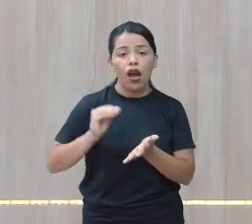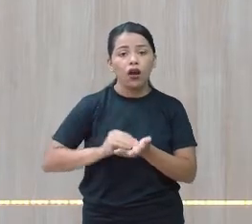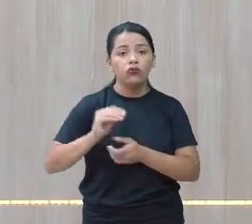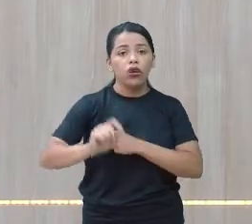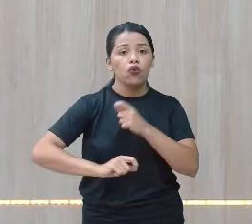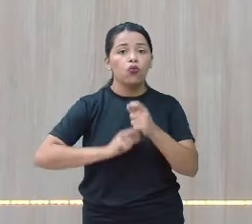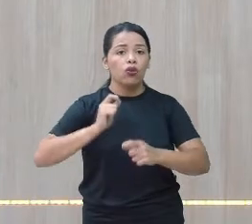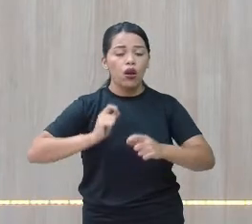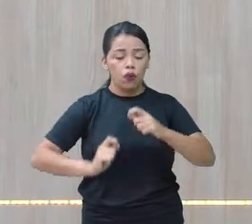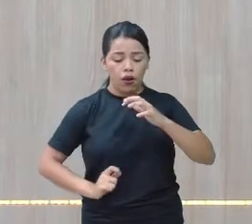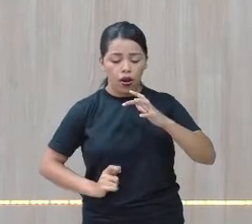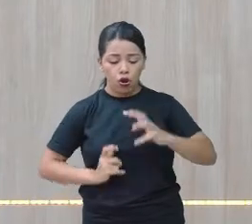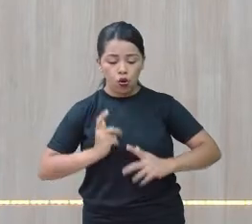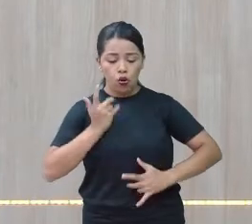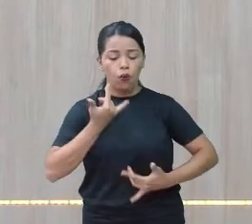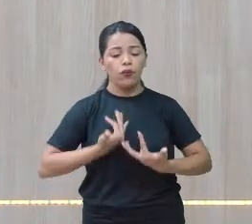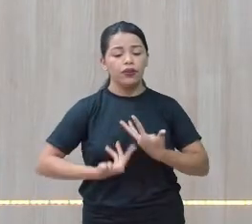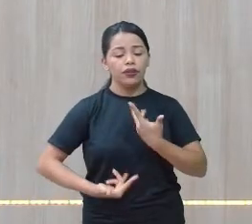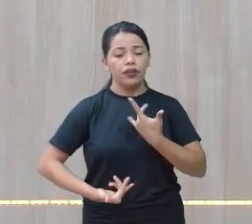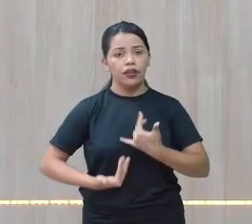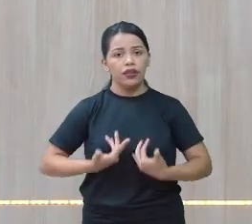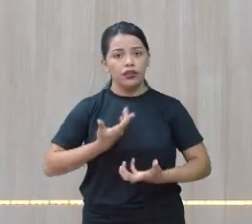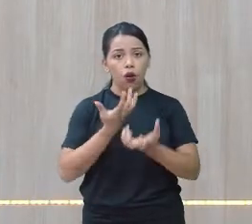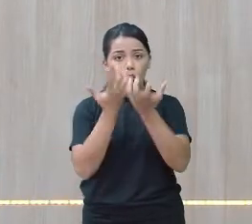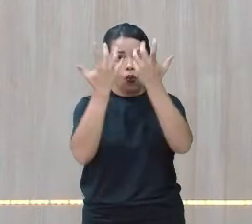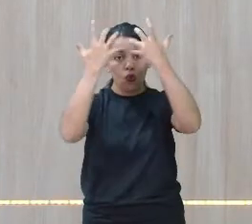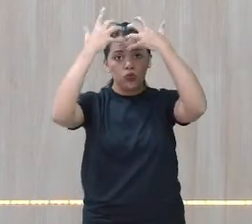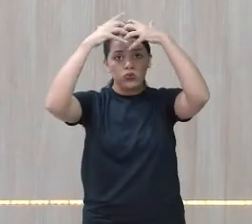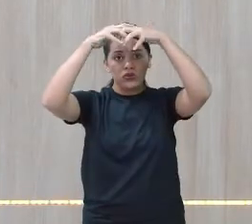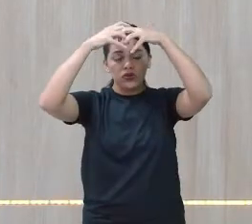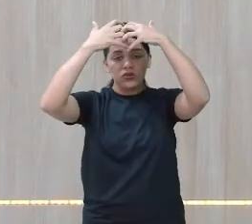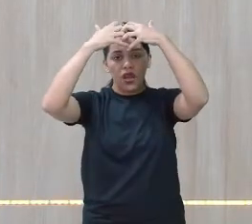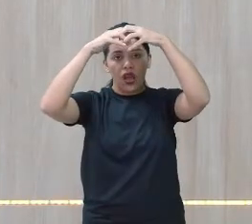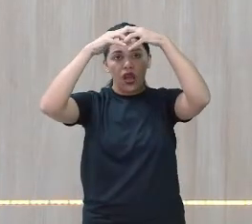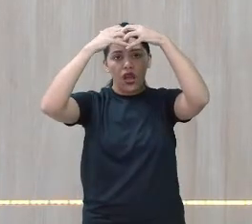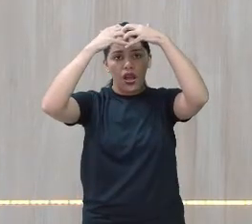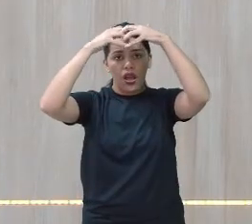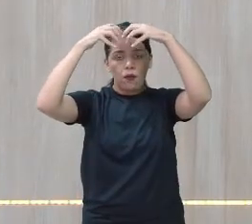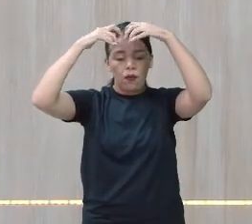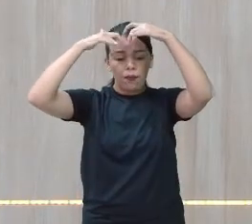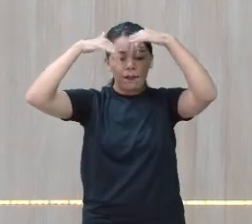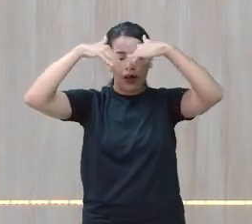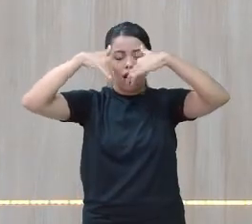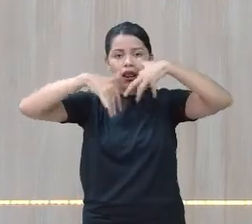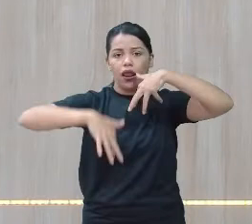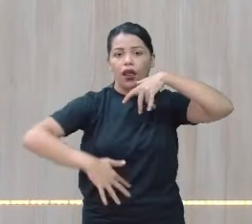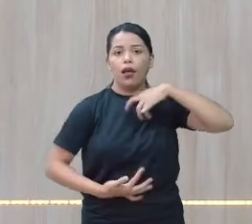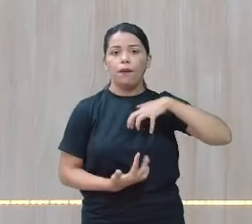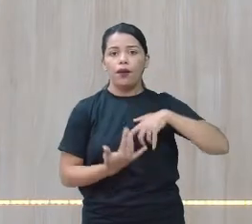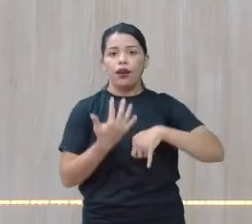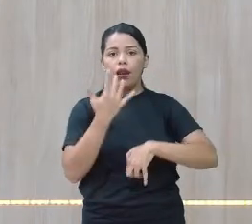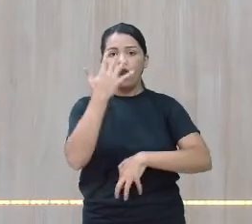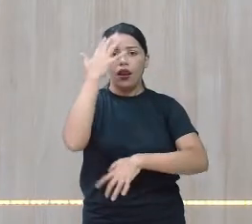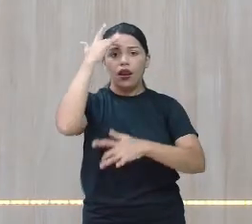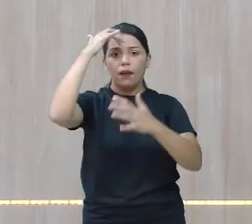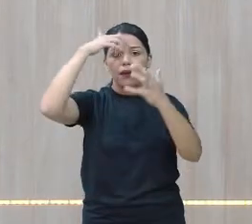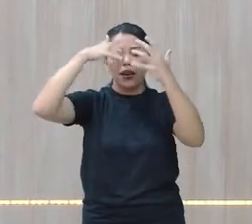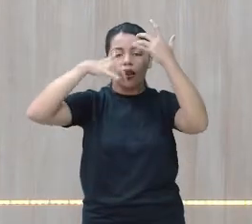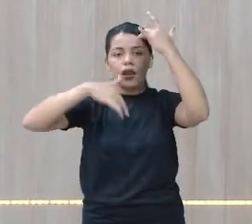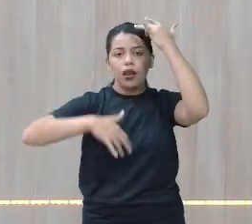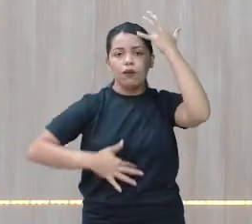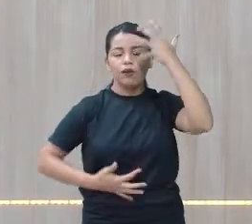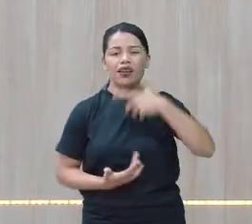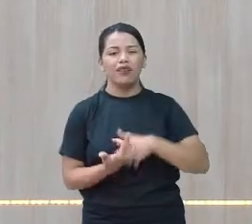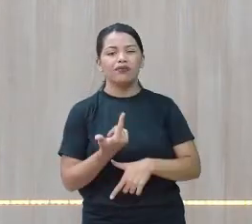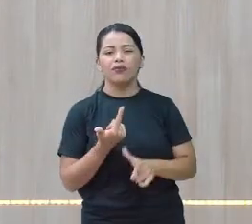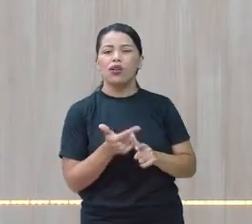encéfalo dele, ele estava em perfeita, né, harmonia e ativação. Por isso, as grandes contribuições. E aí vale também,